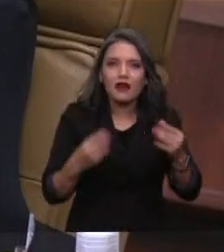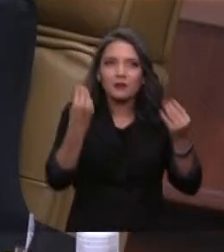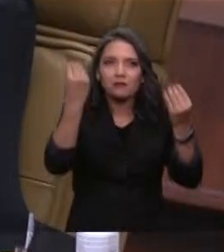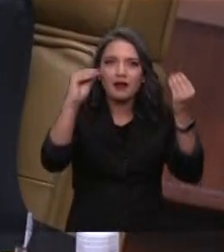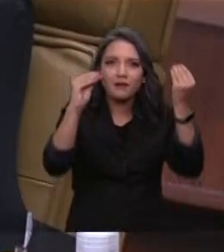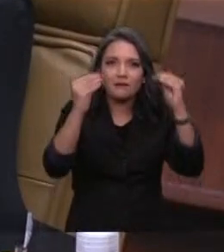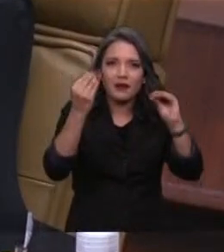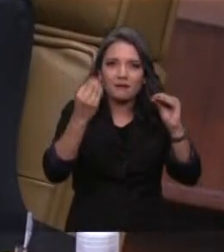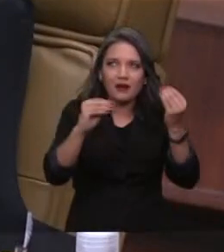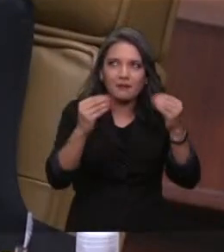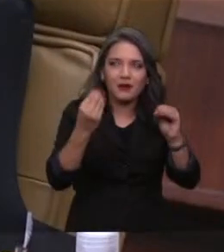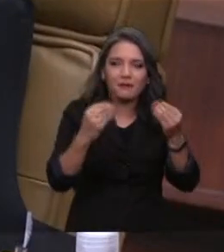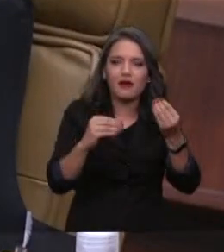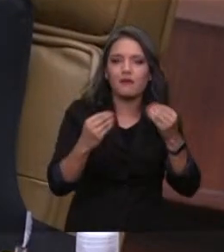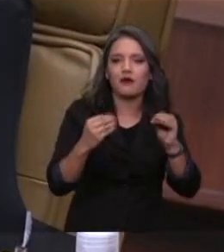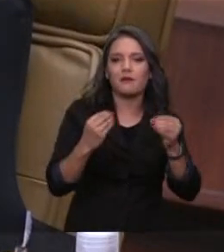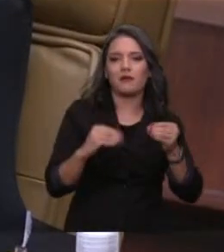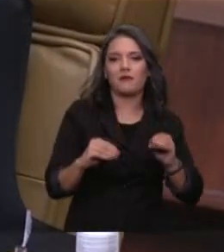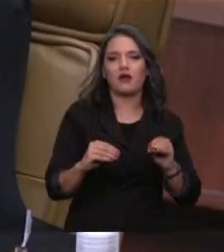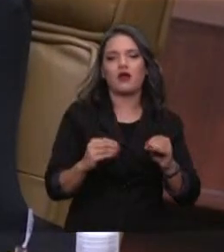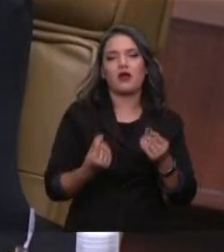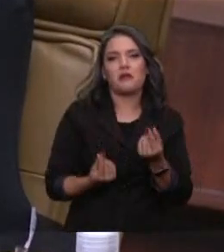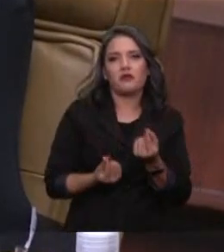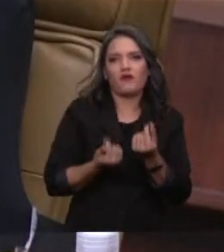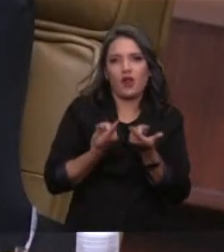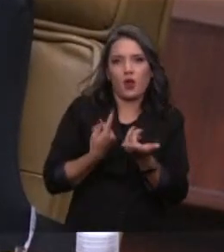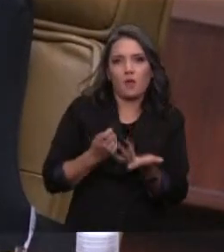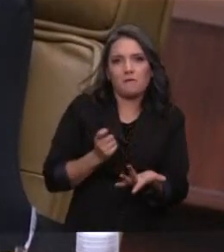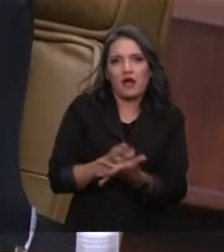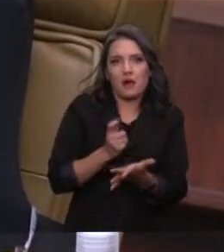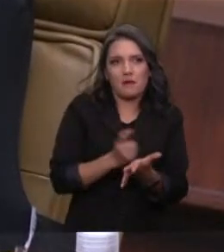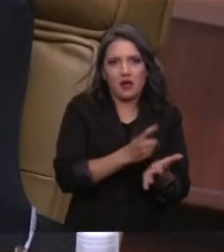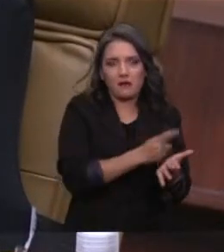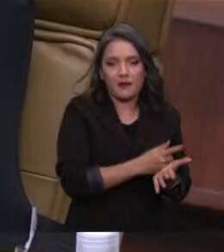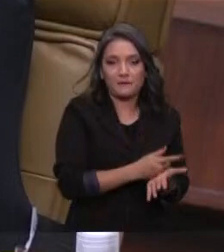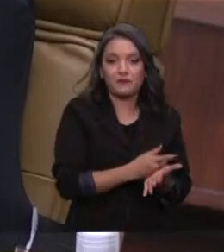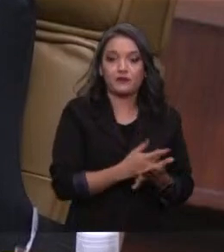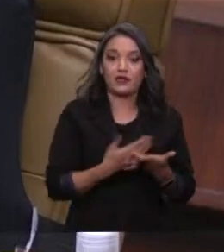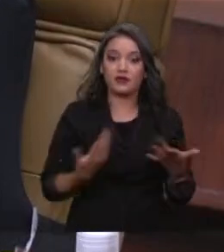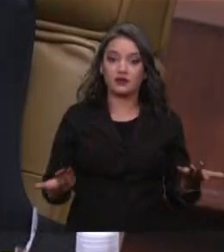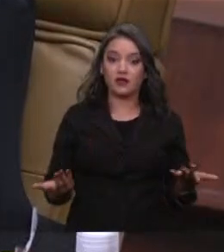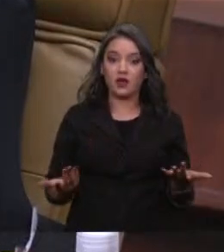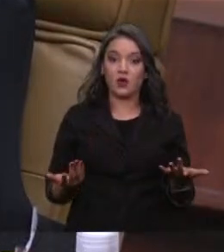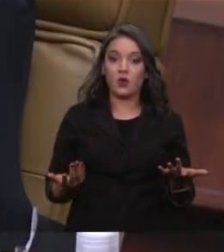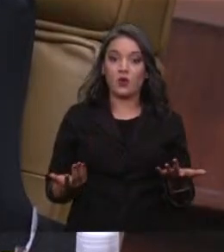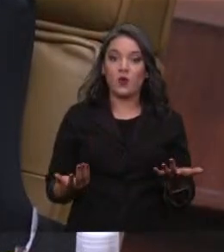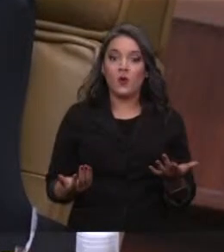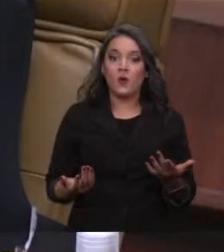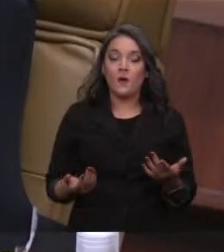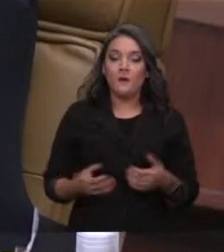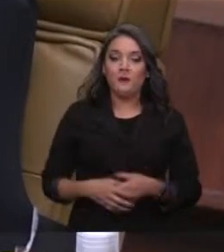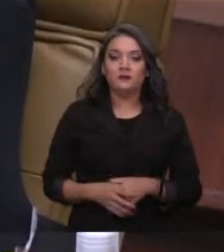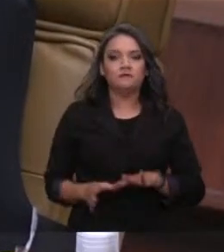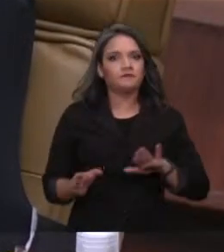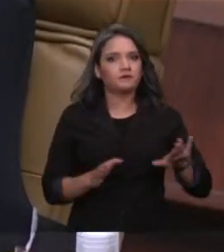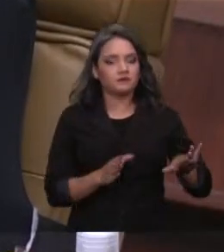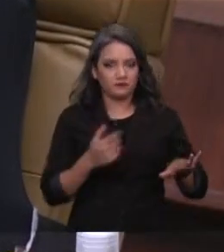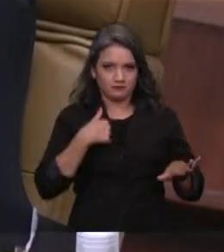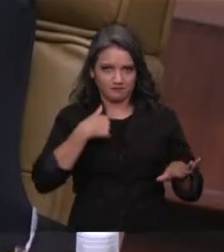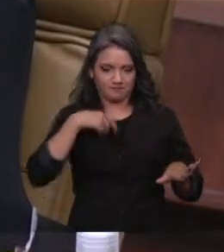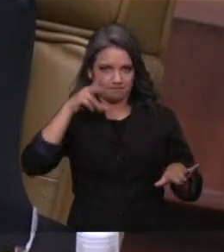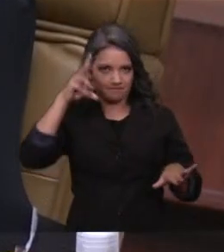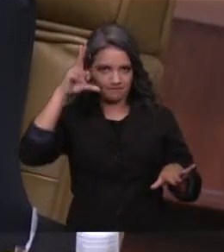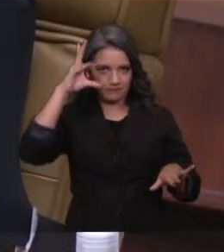de memória aqueles pagamentos. Não que essa planilha, eu reforço, ela seja